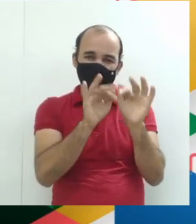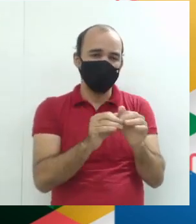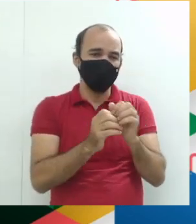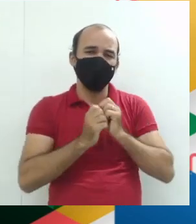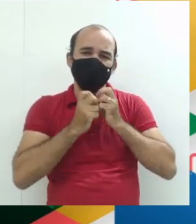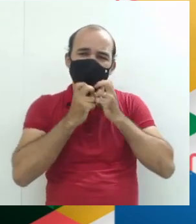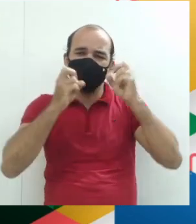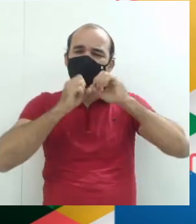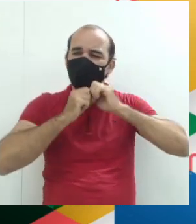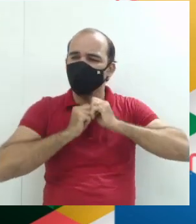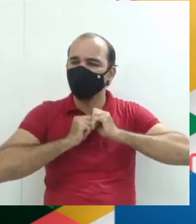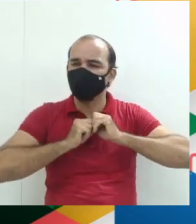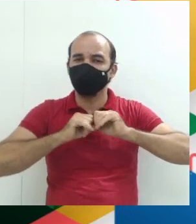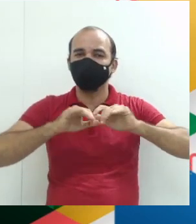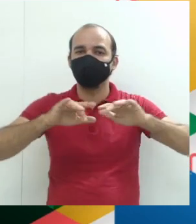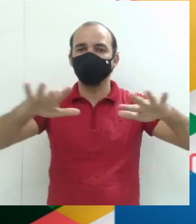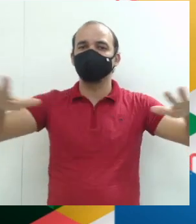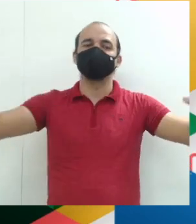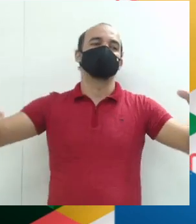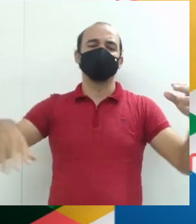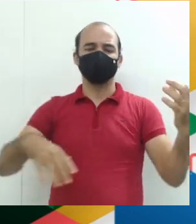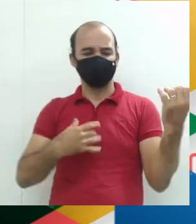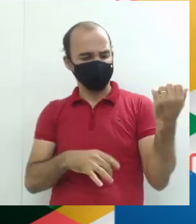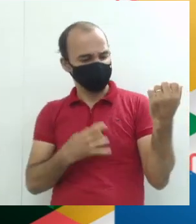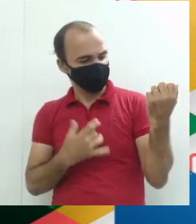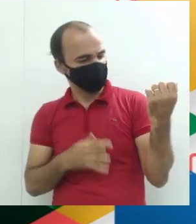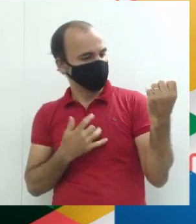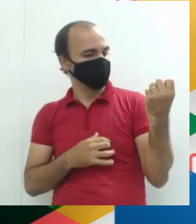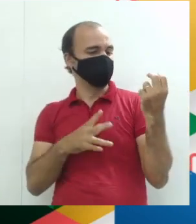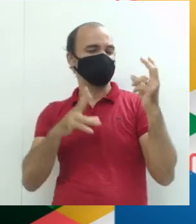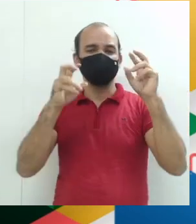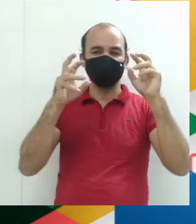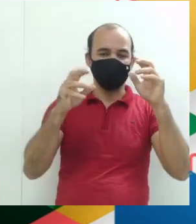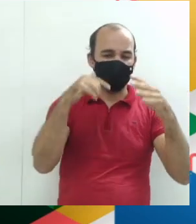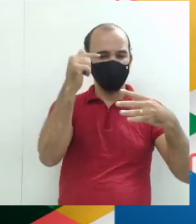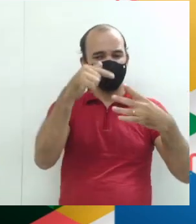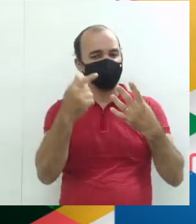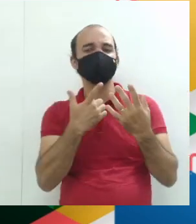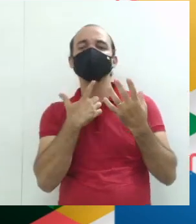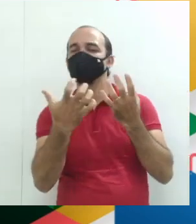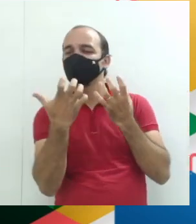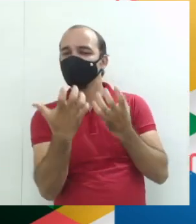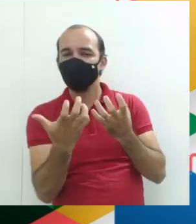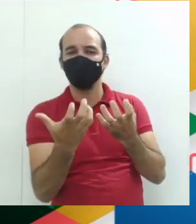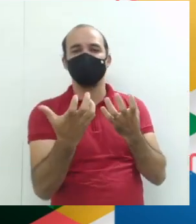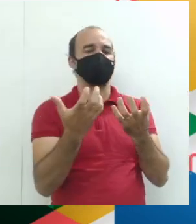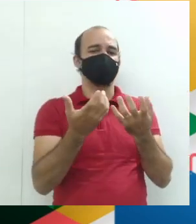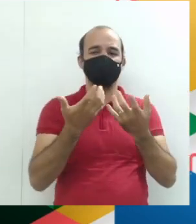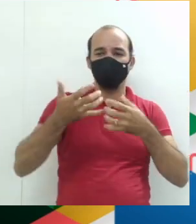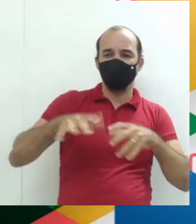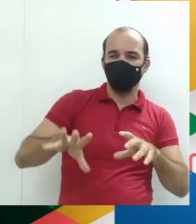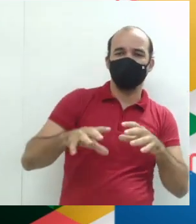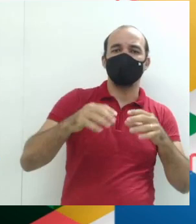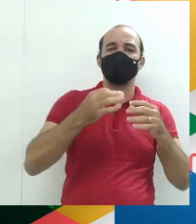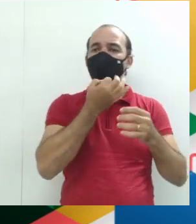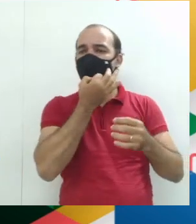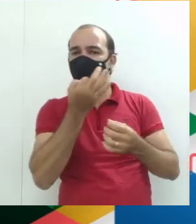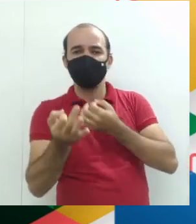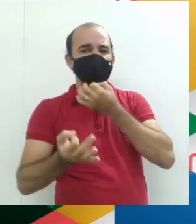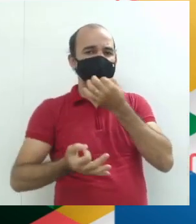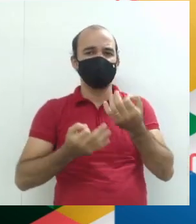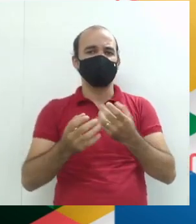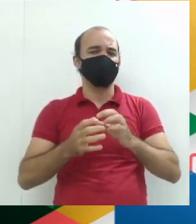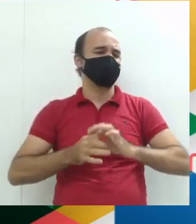gritar para o Brasil e para o mundo, né? Dentro de um país democrático, com liberdade de expressão, esses jovens vão poder